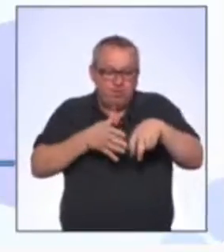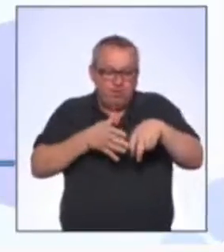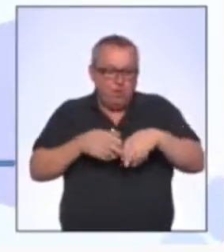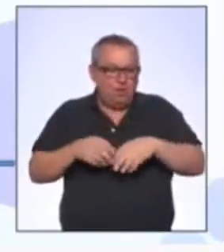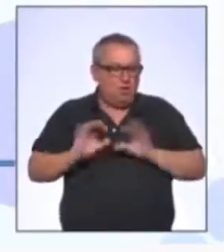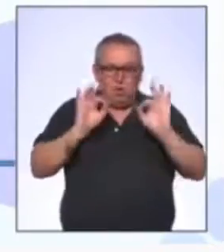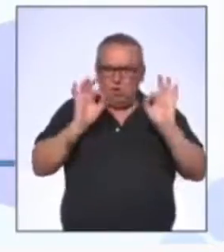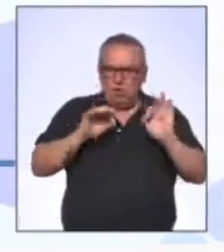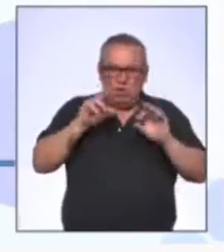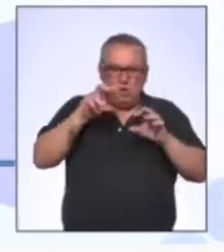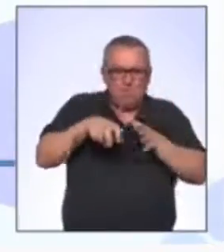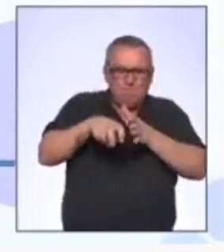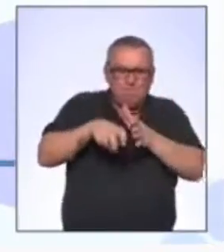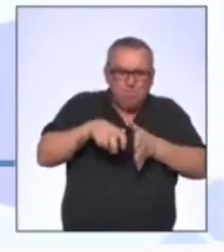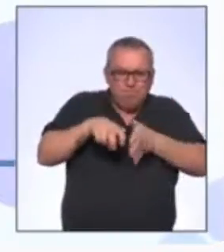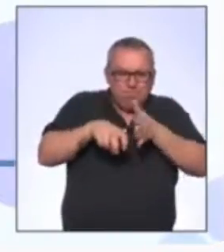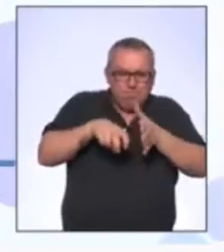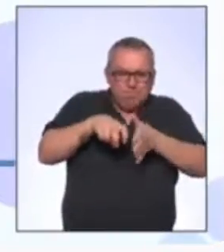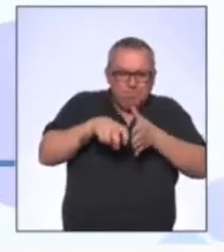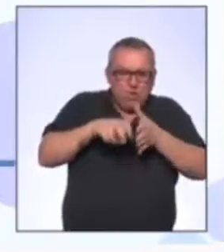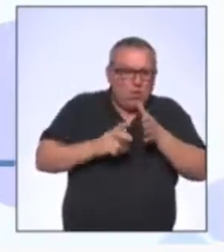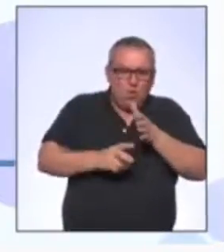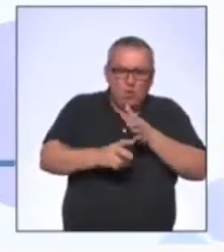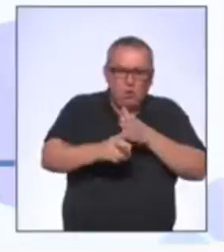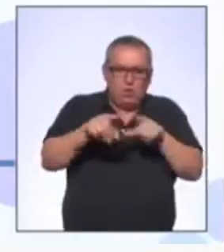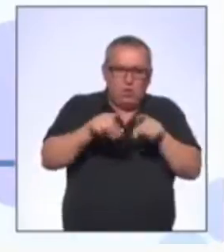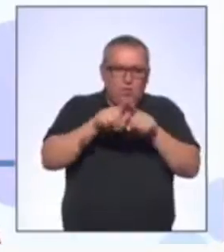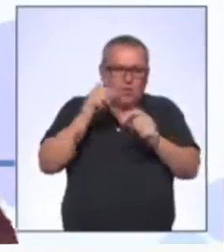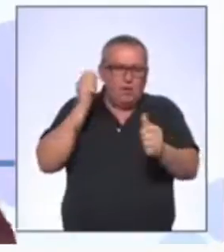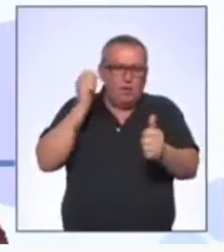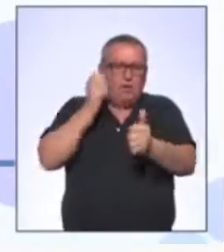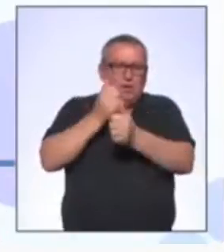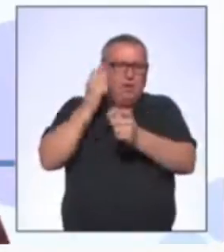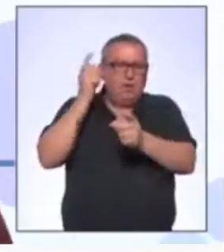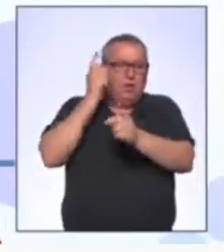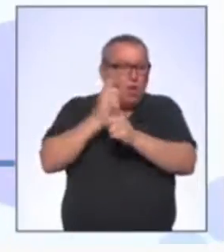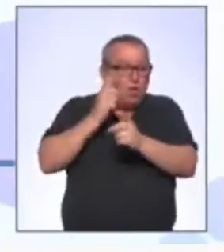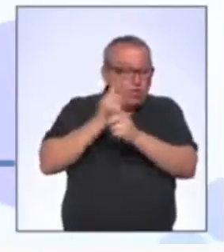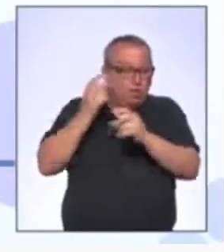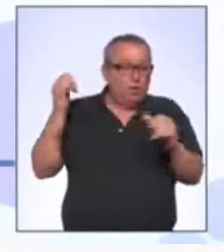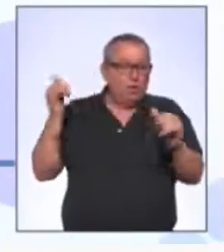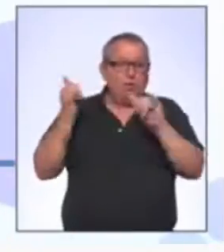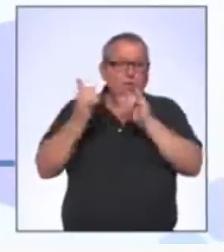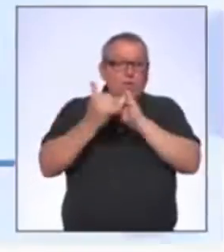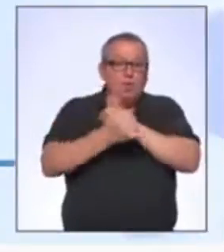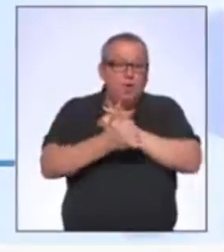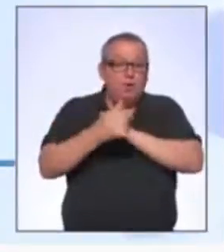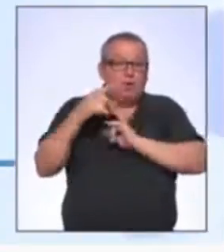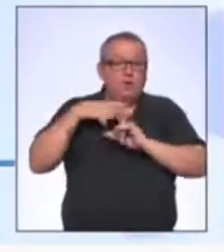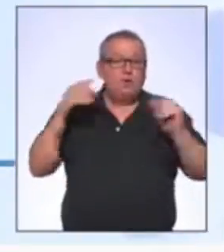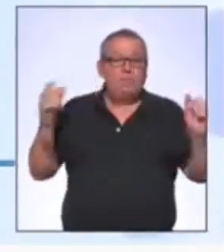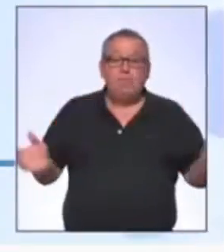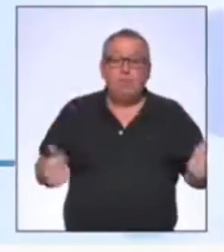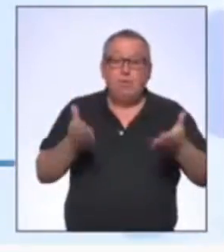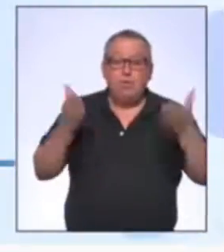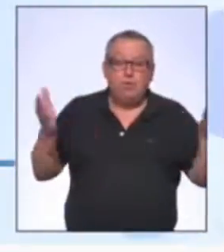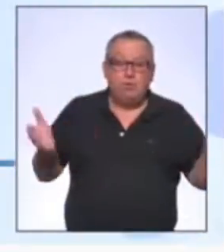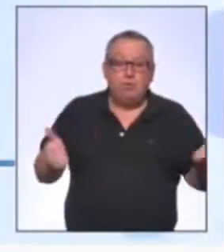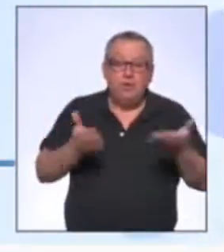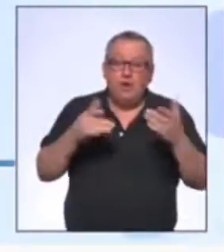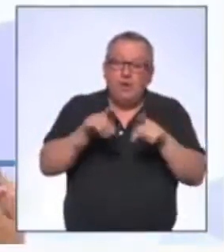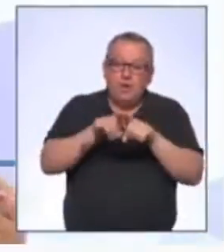elas de forma alguma elas encontram até no esporte a forma de estar sempre motivada de